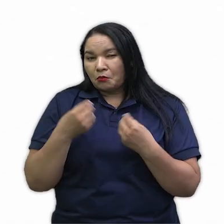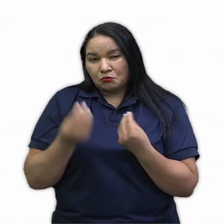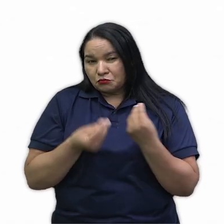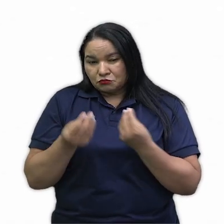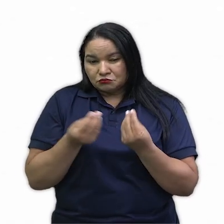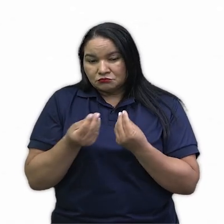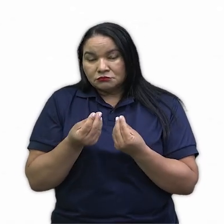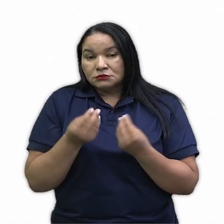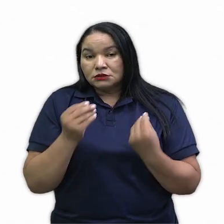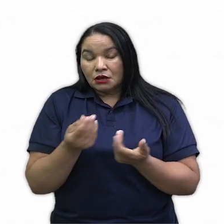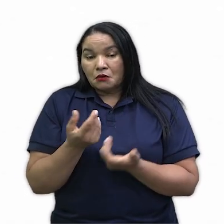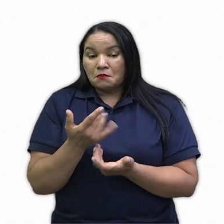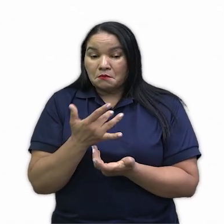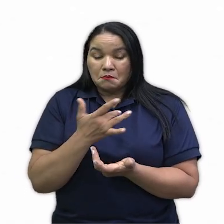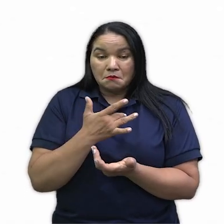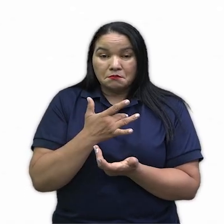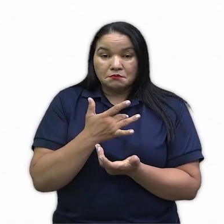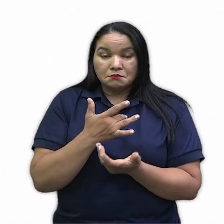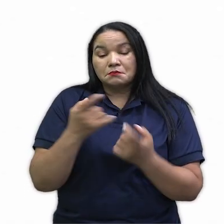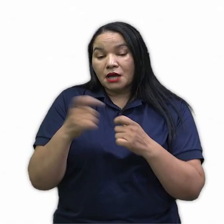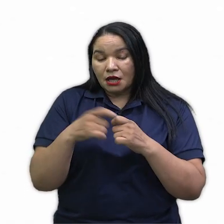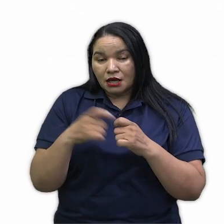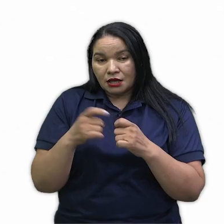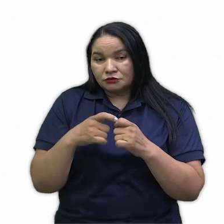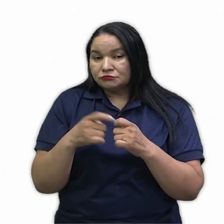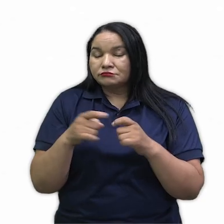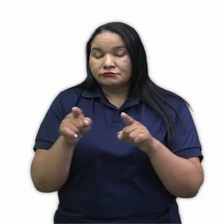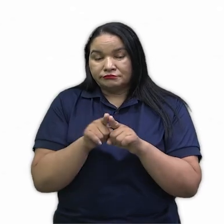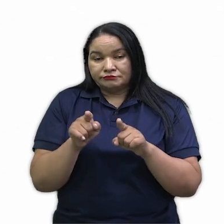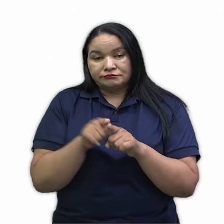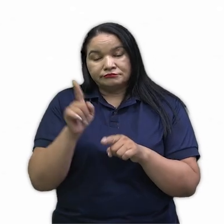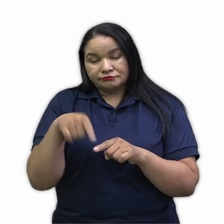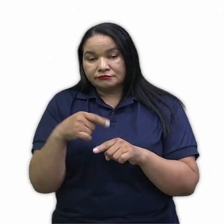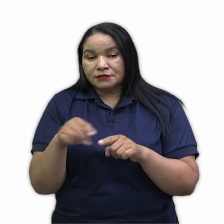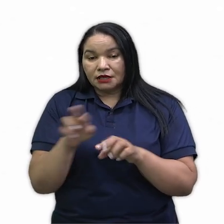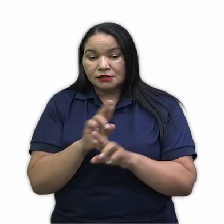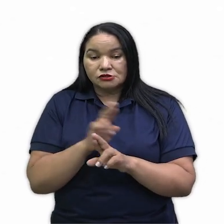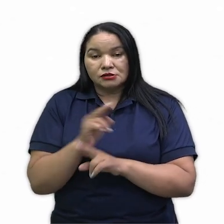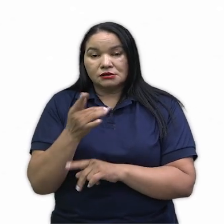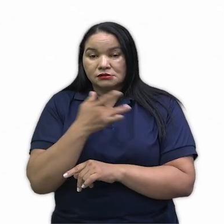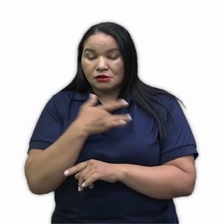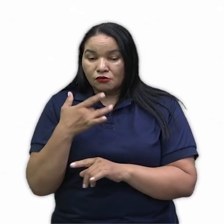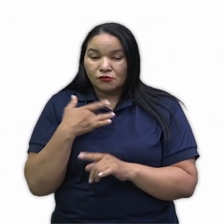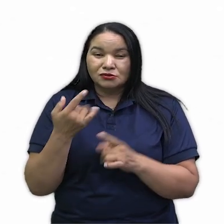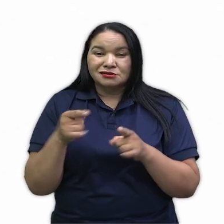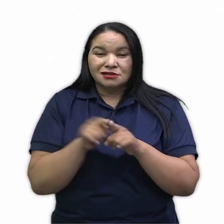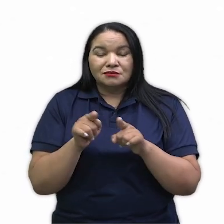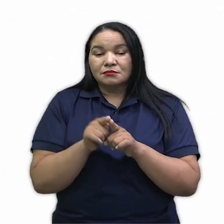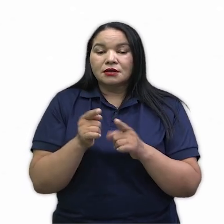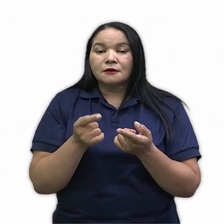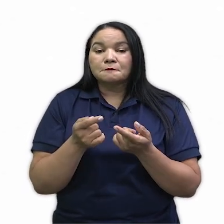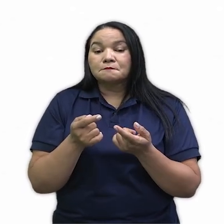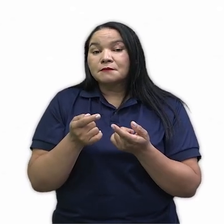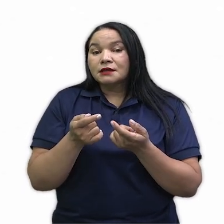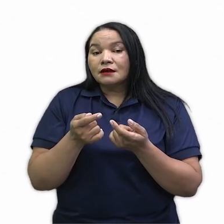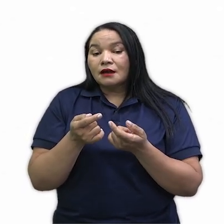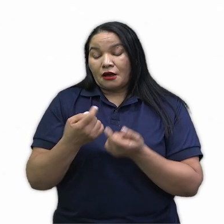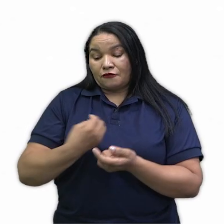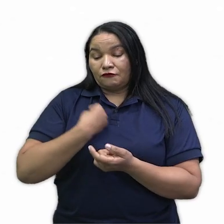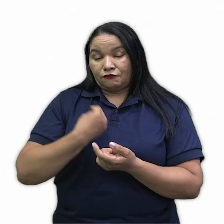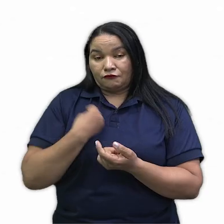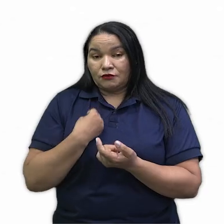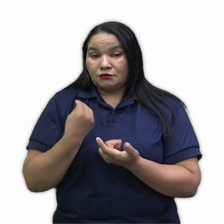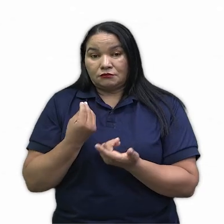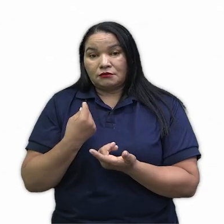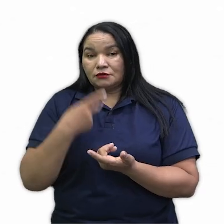por fatores como os cuidados médicos, que têm melhorado bastante atualmente, a nutrição e também as condições de